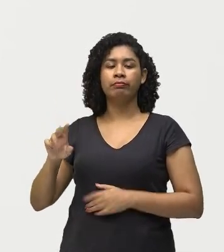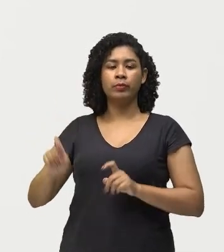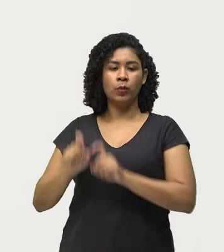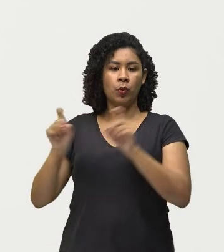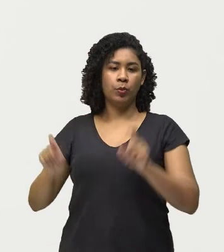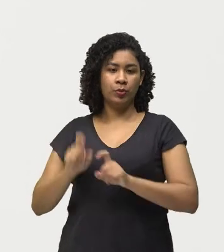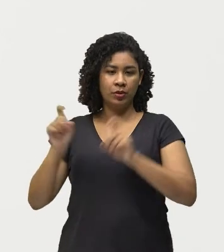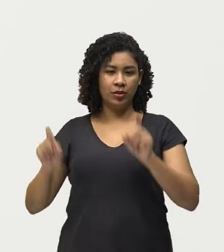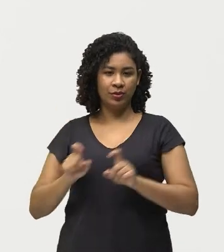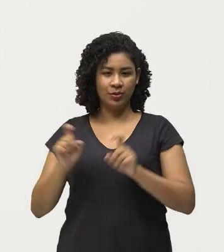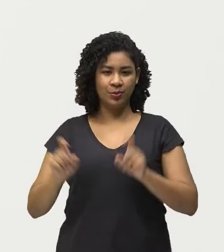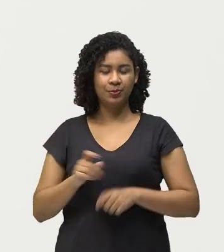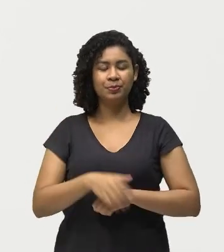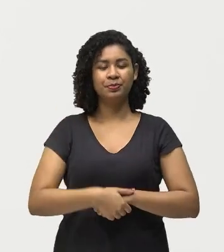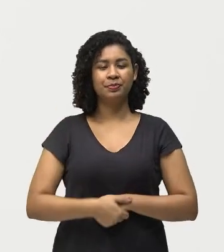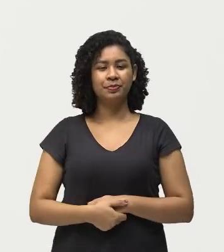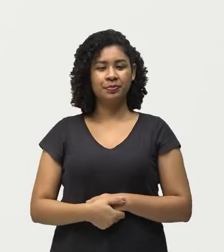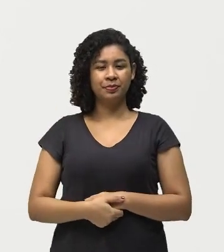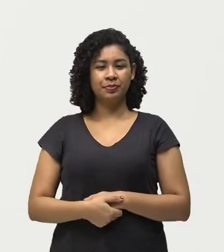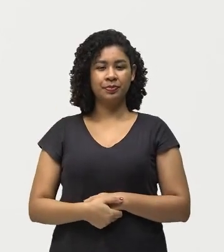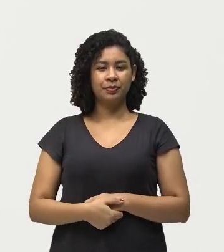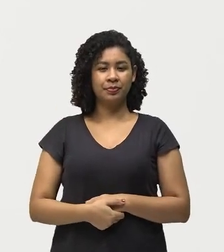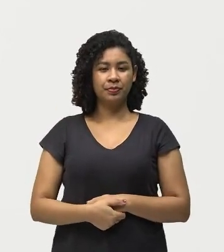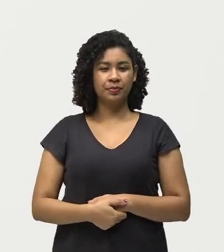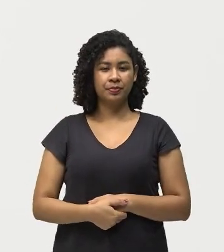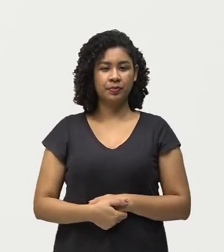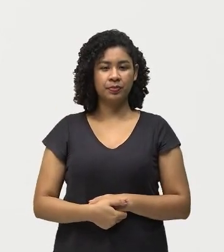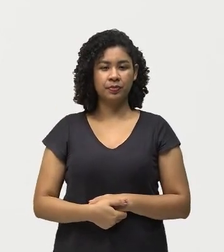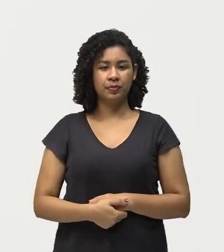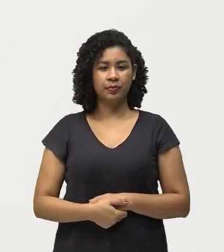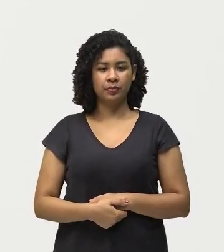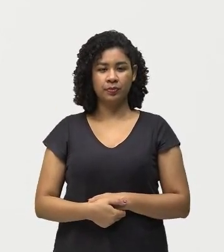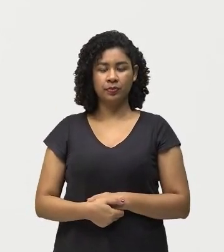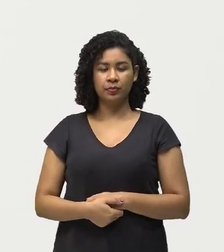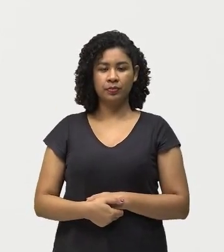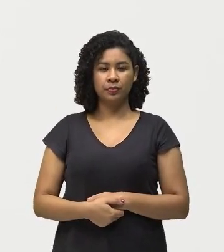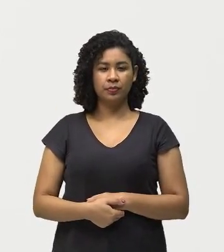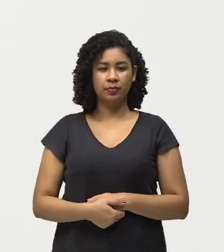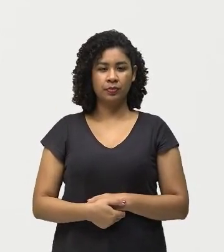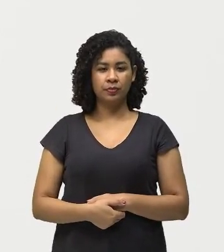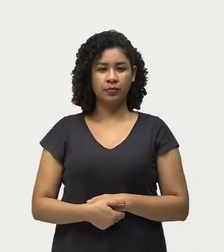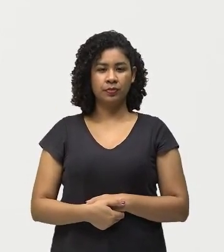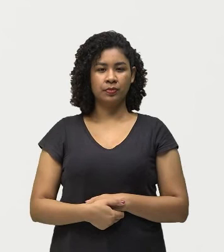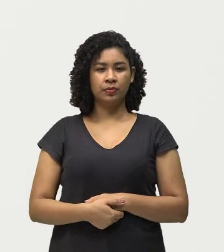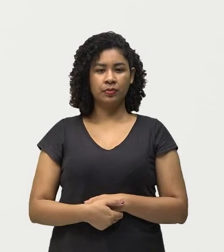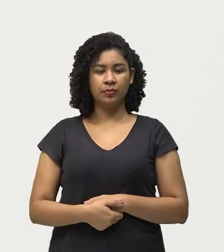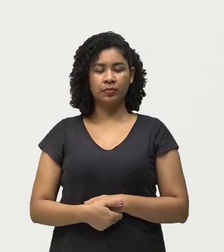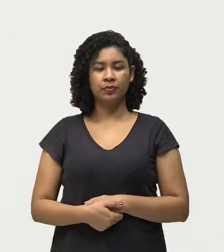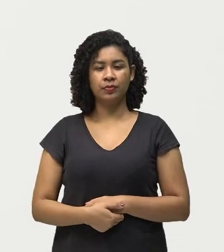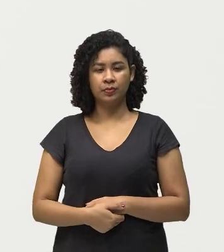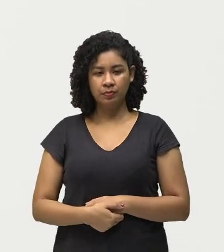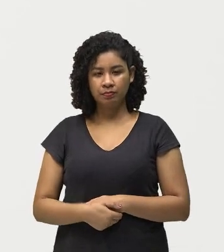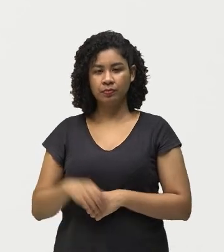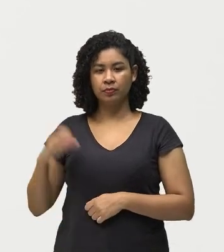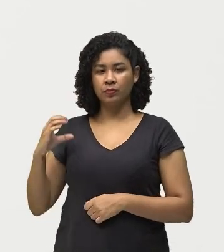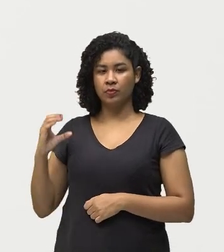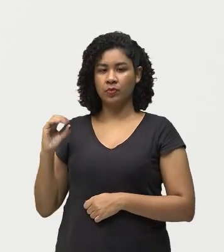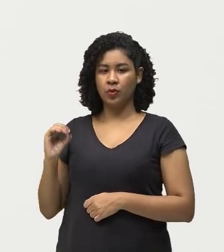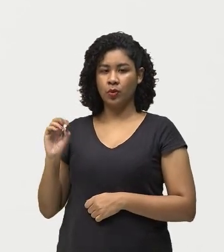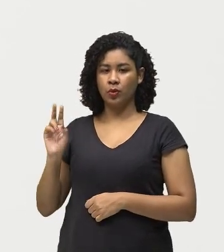aparecendo durante todo o texto, computer science course. Algumas escolas oferecem esse tipo de curso, não